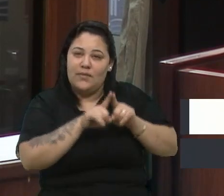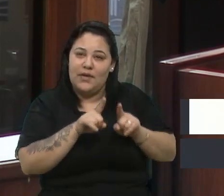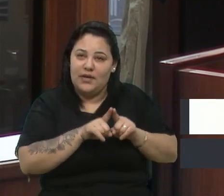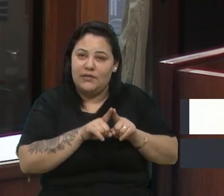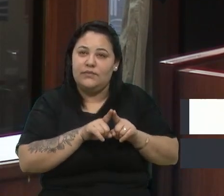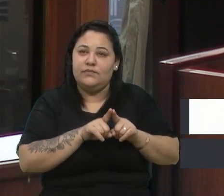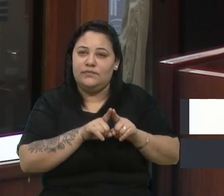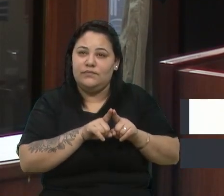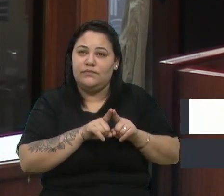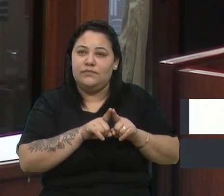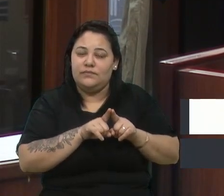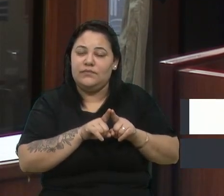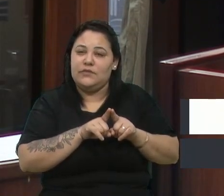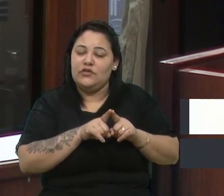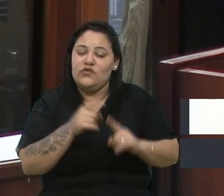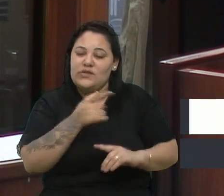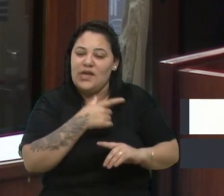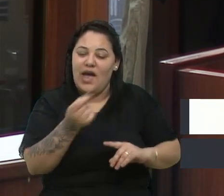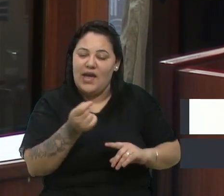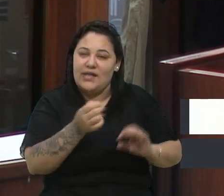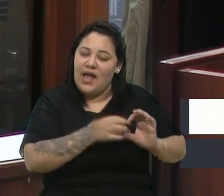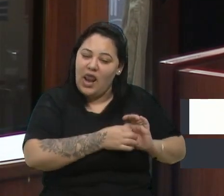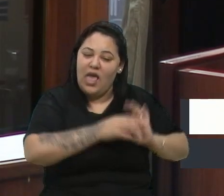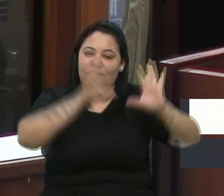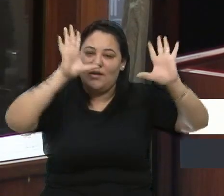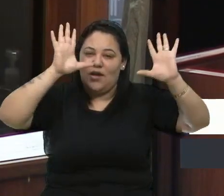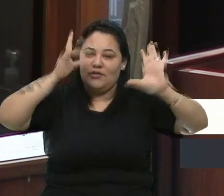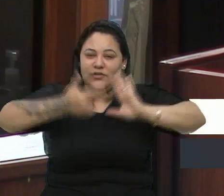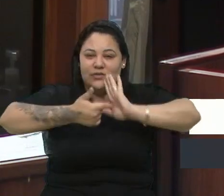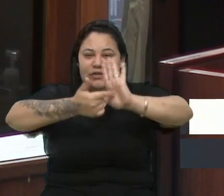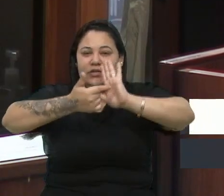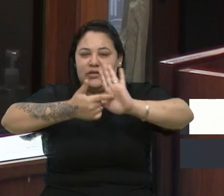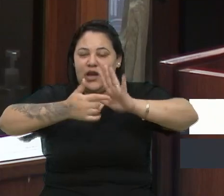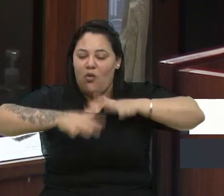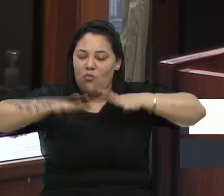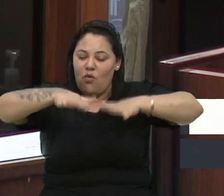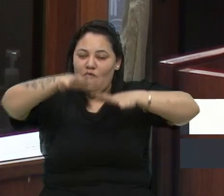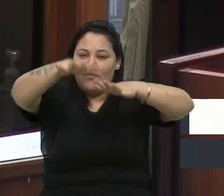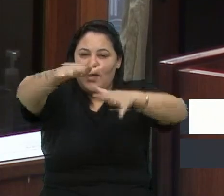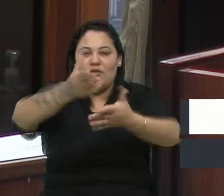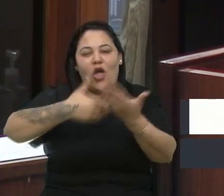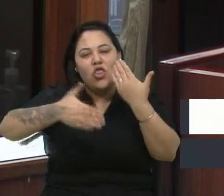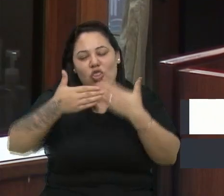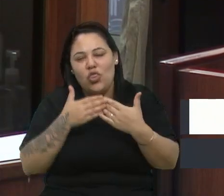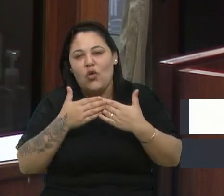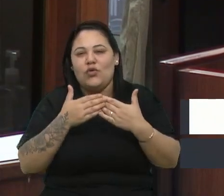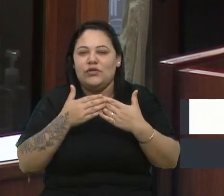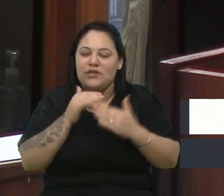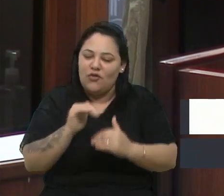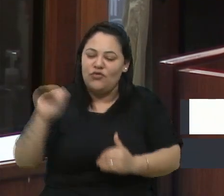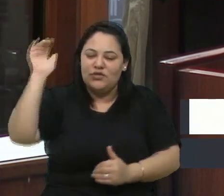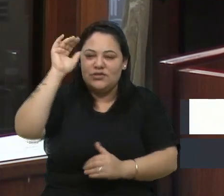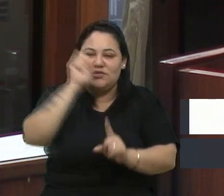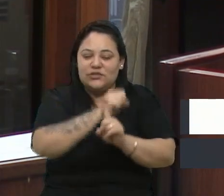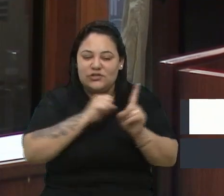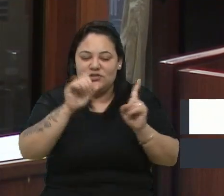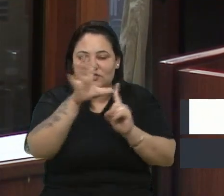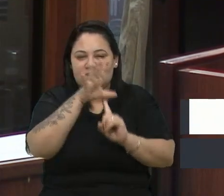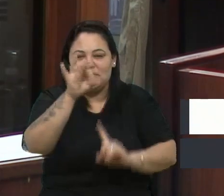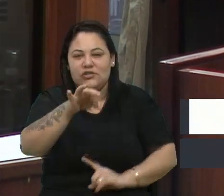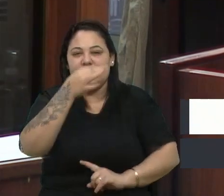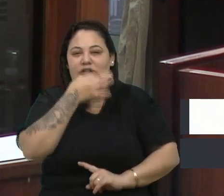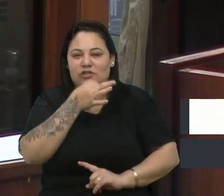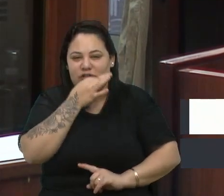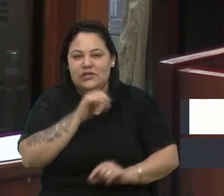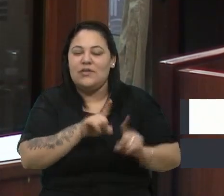do anonimato e apresentaram o movimento às autoridades e à sociedade de Caxias do Sul.